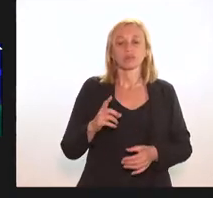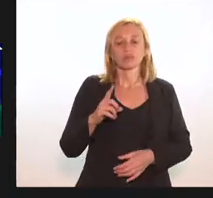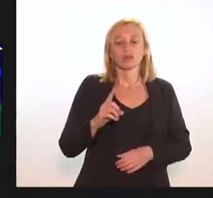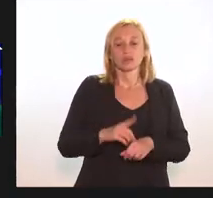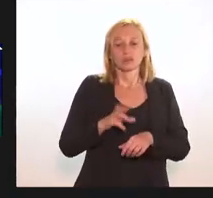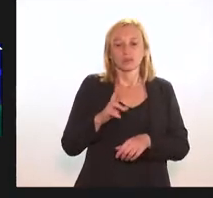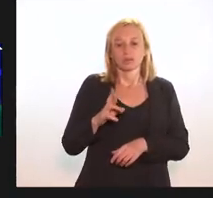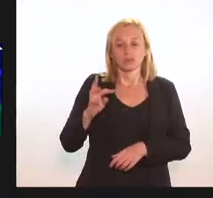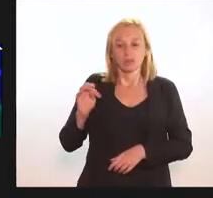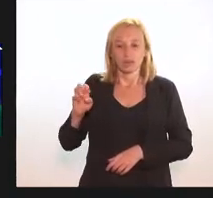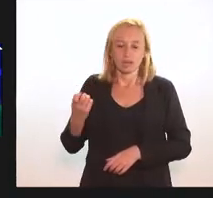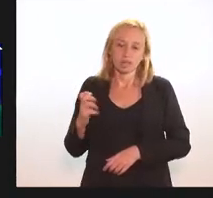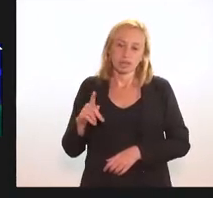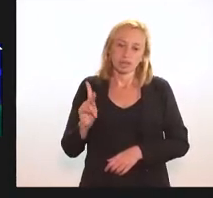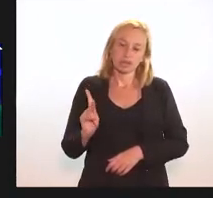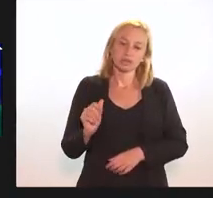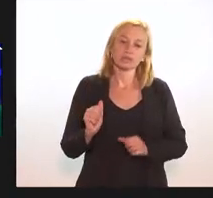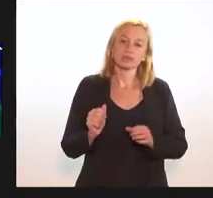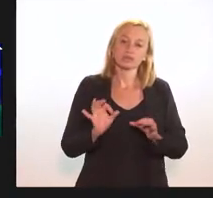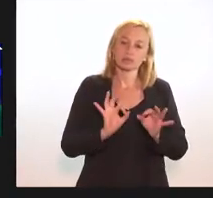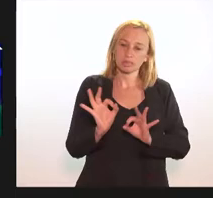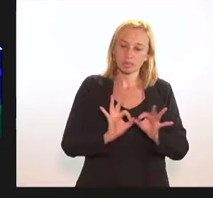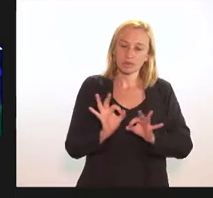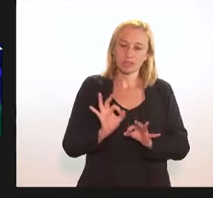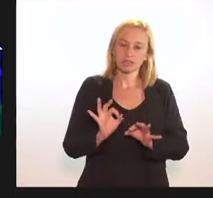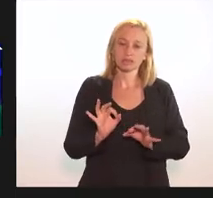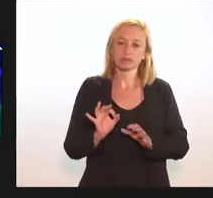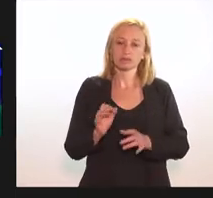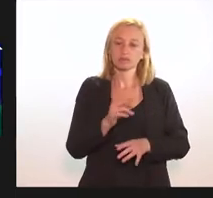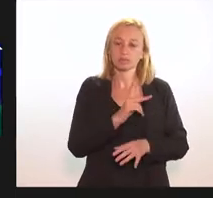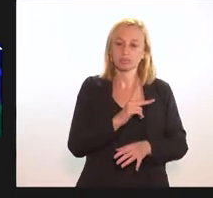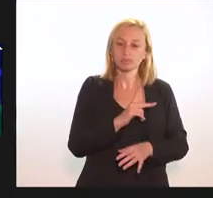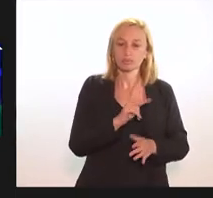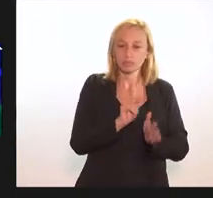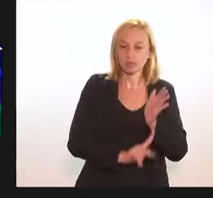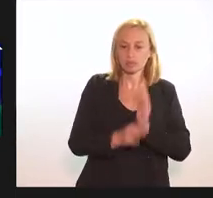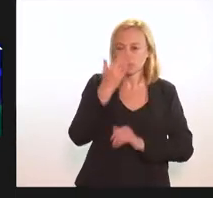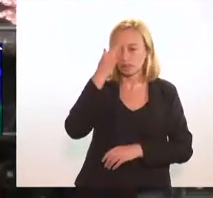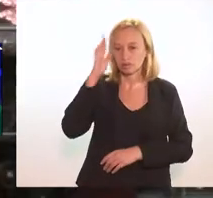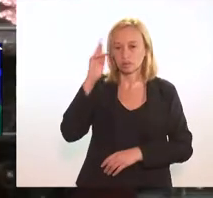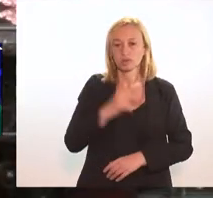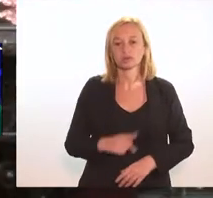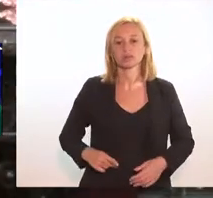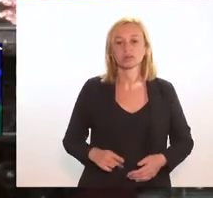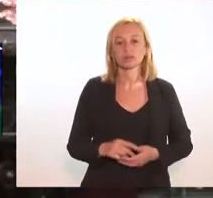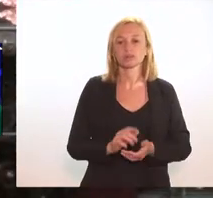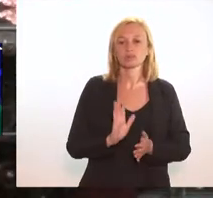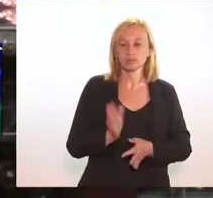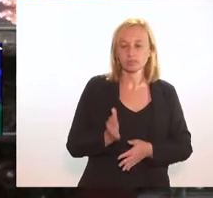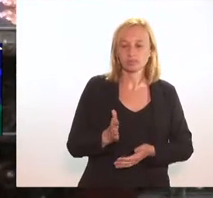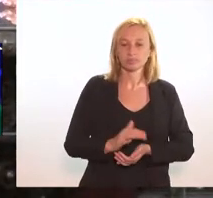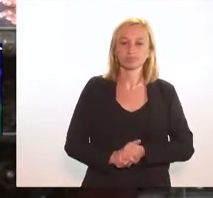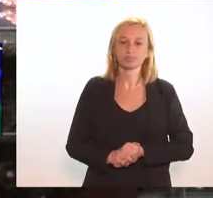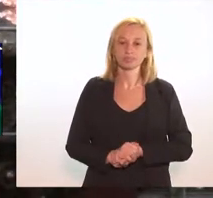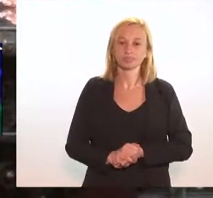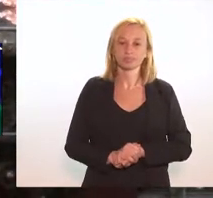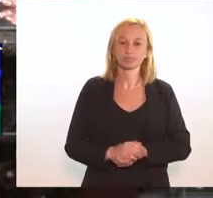suporte jurídico no sentido de preparar e elaborar esse projeto. Obrigado, presidente, mais uma vez. Desde já também estará à